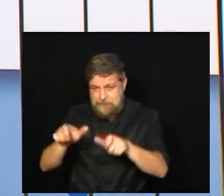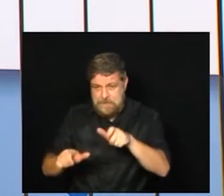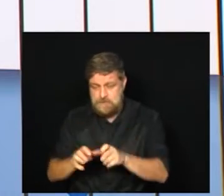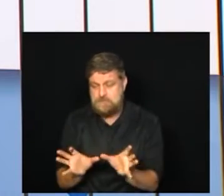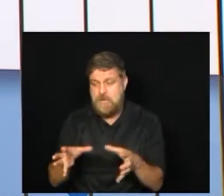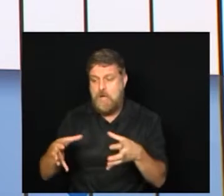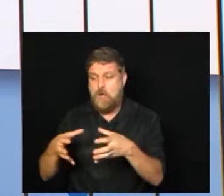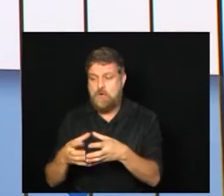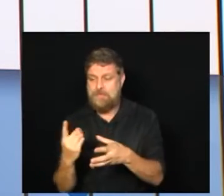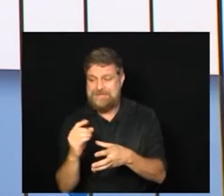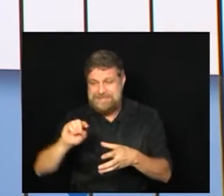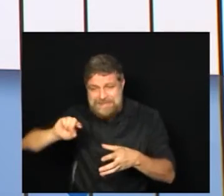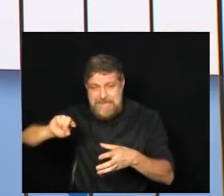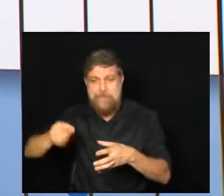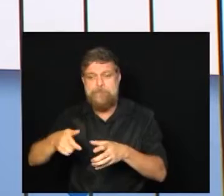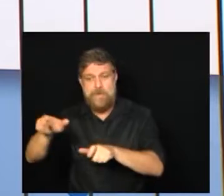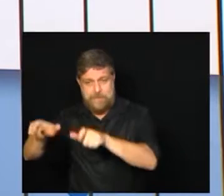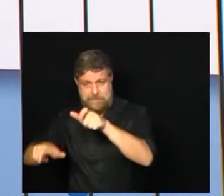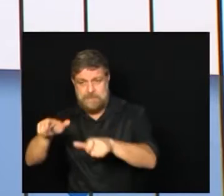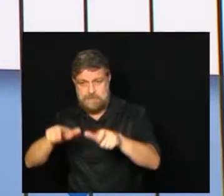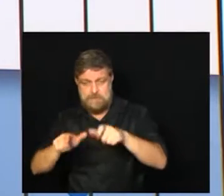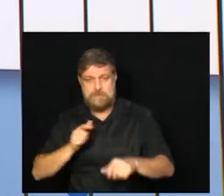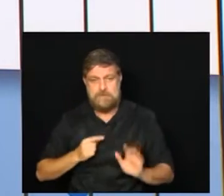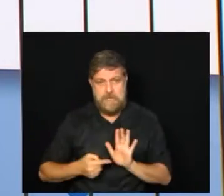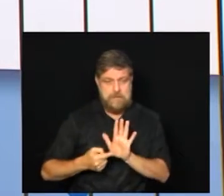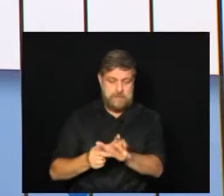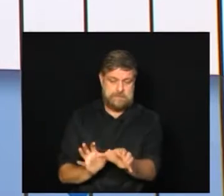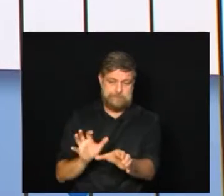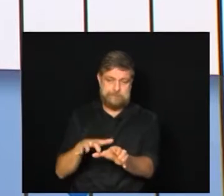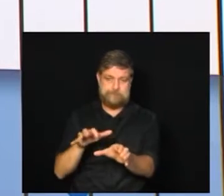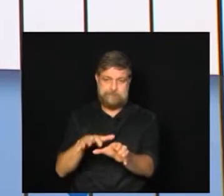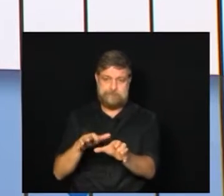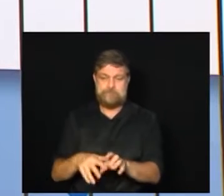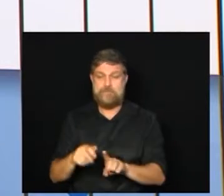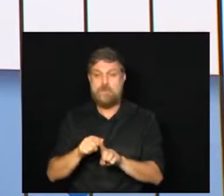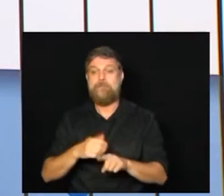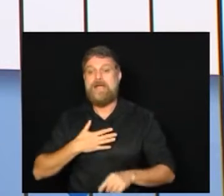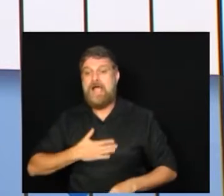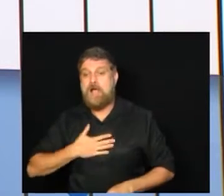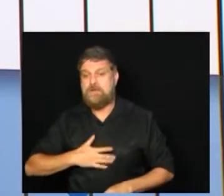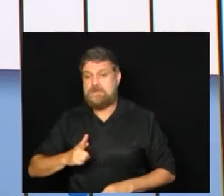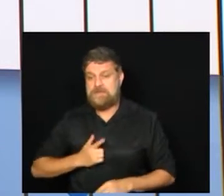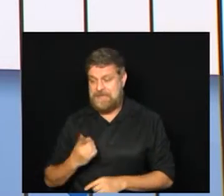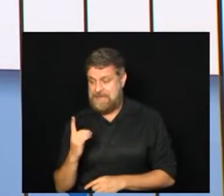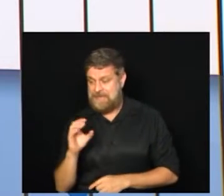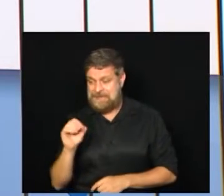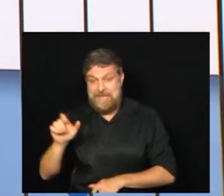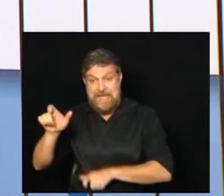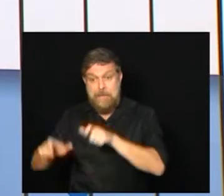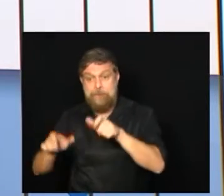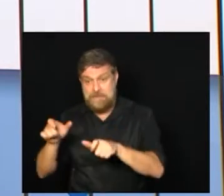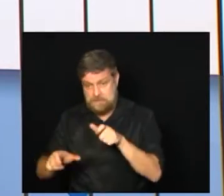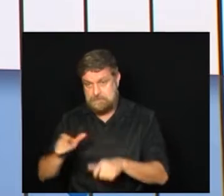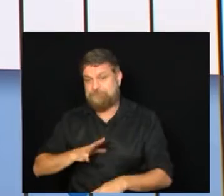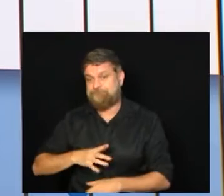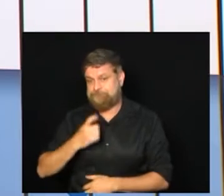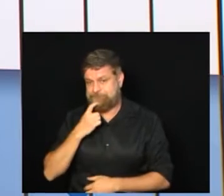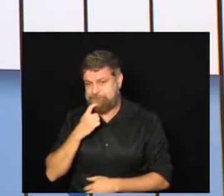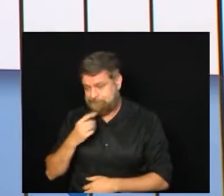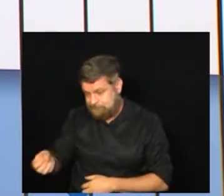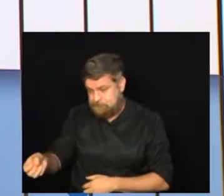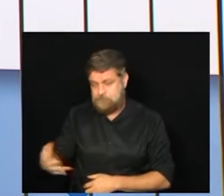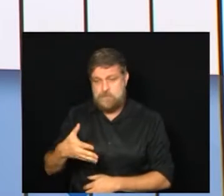100 mil habitantes. Os dados mostram que no mês de agosto foram notificados 10 novos casos aqui na nossa cidade. E de